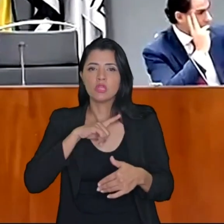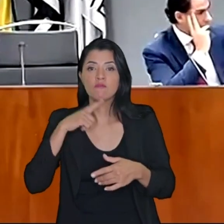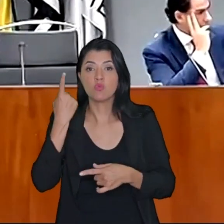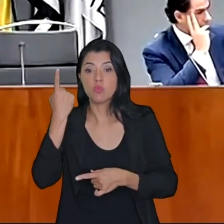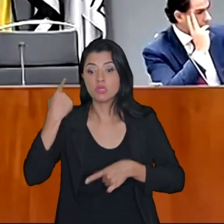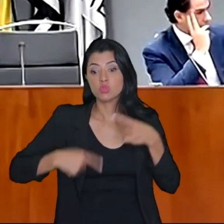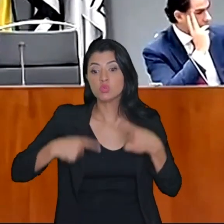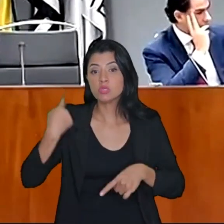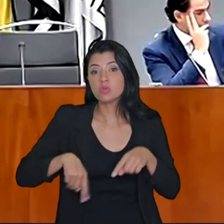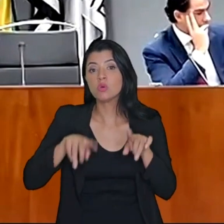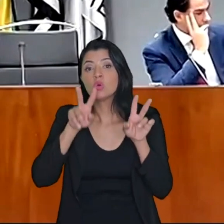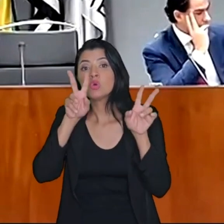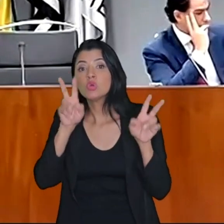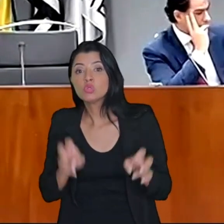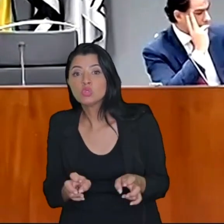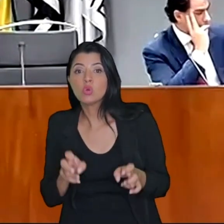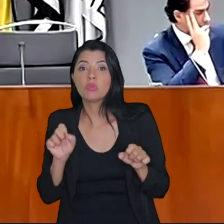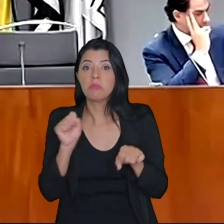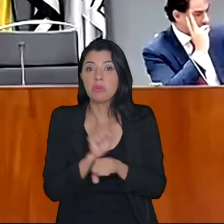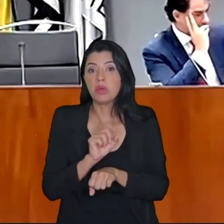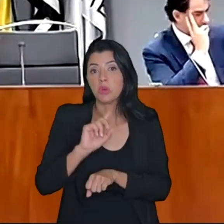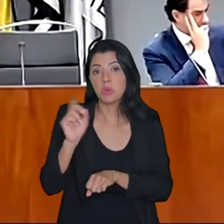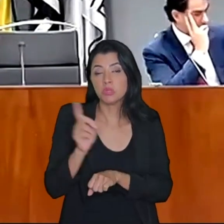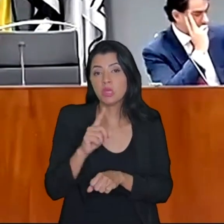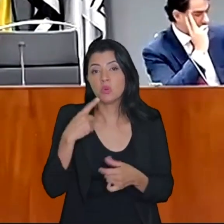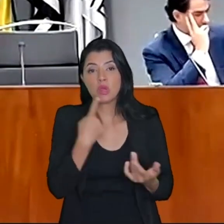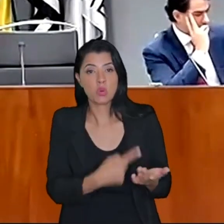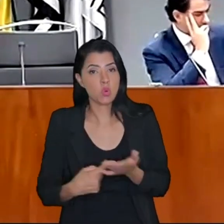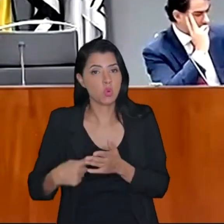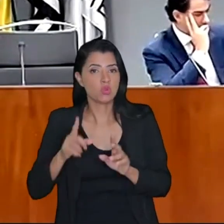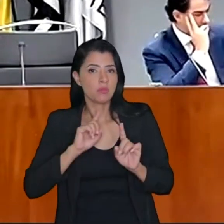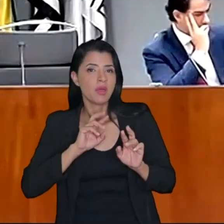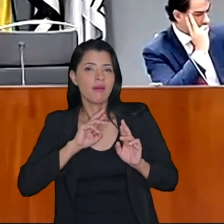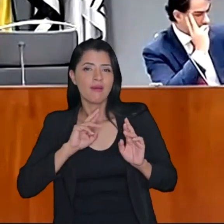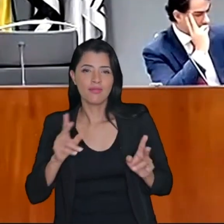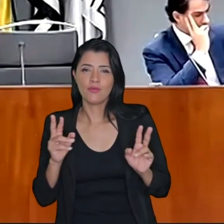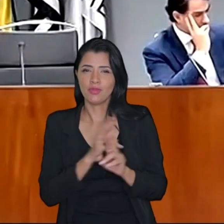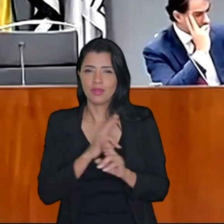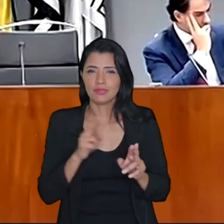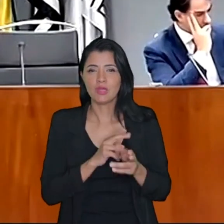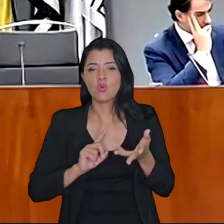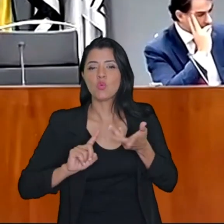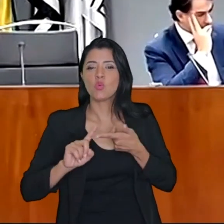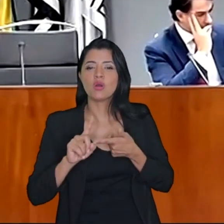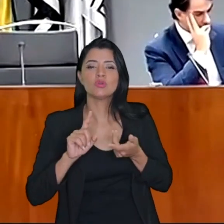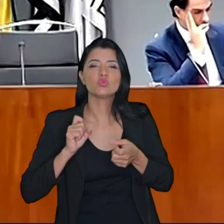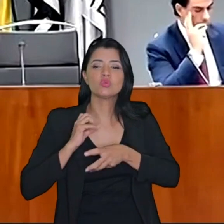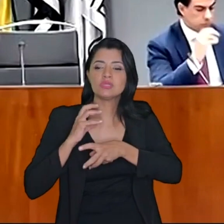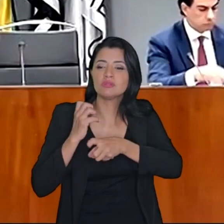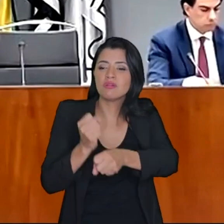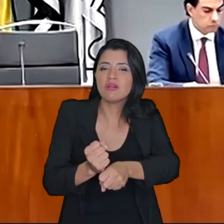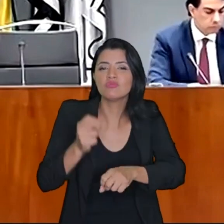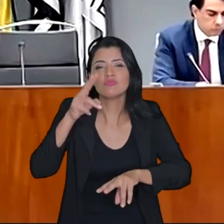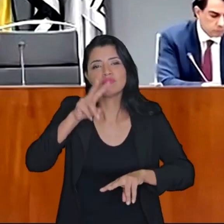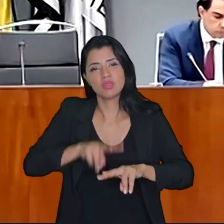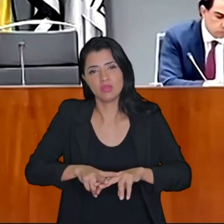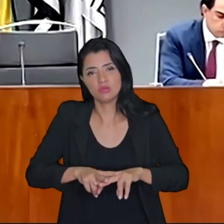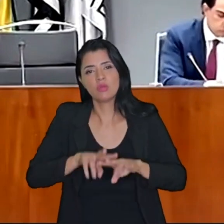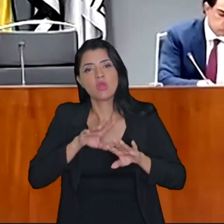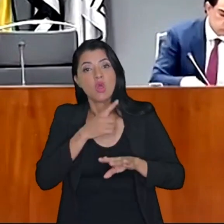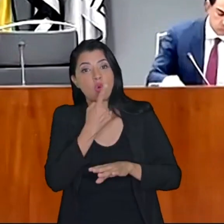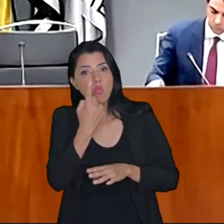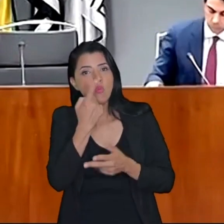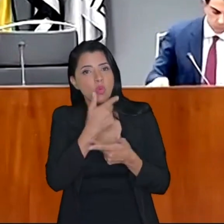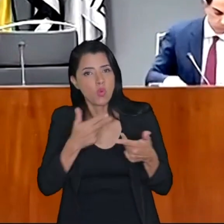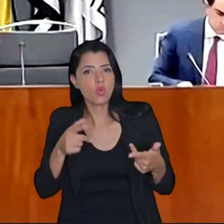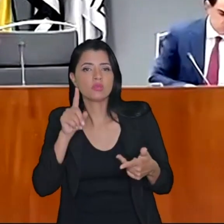discussão sobre a rescisão ou não do acordo, mas aí não em relação à questão da quantidade de pena. Agora, um ponto, e essa